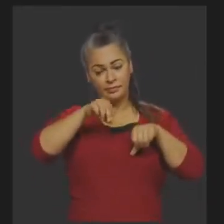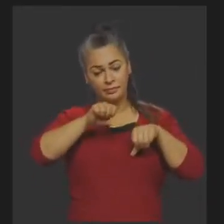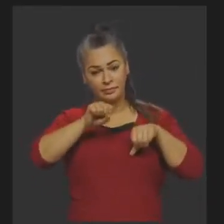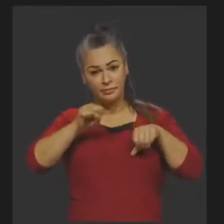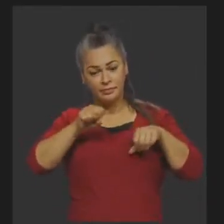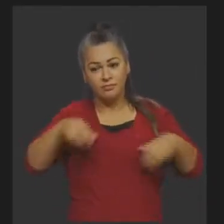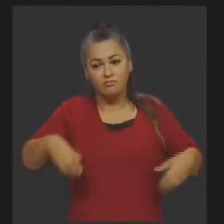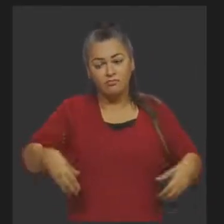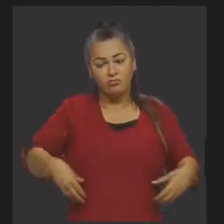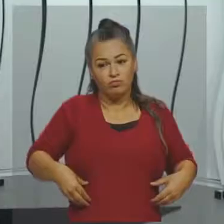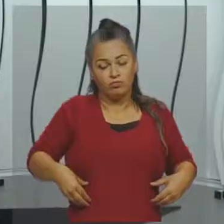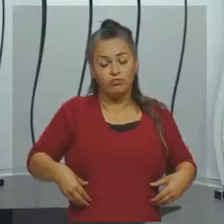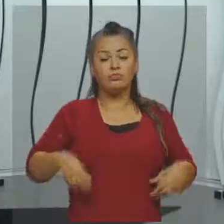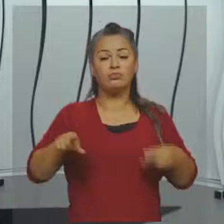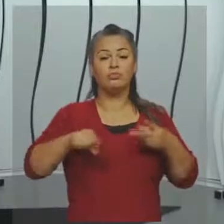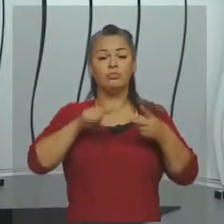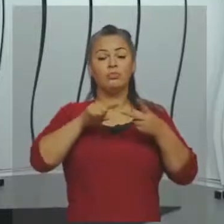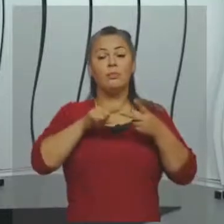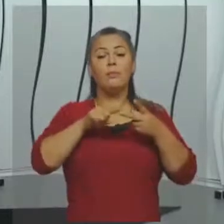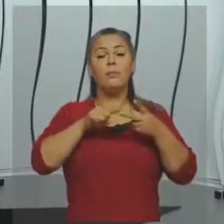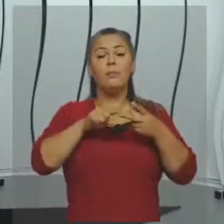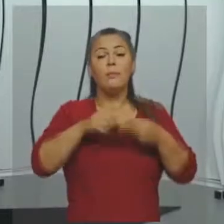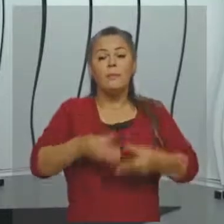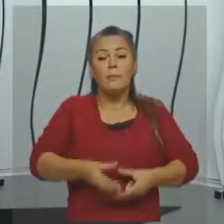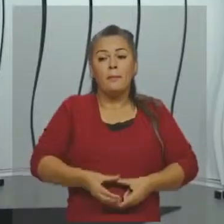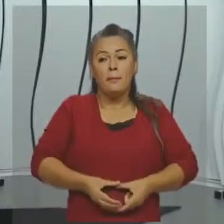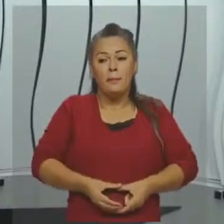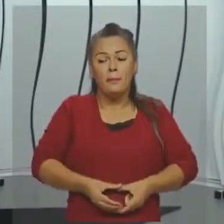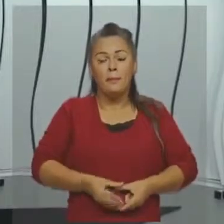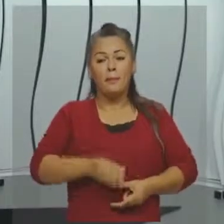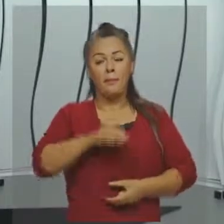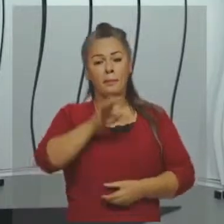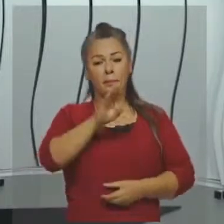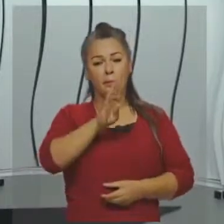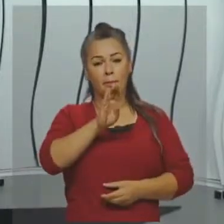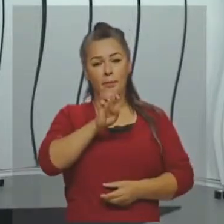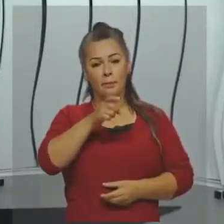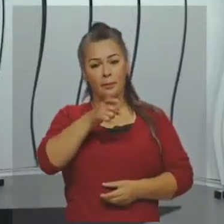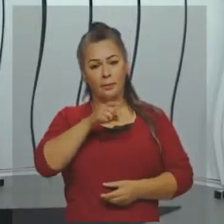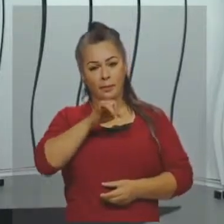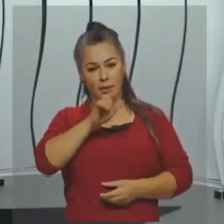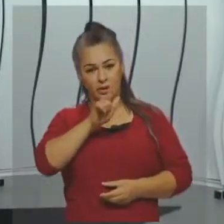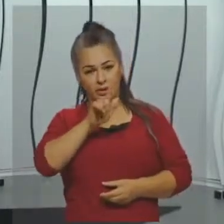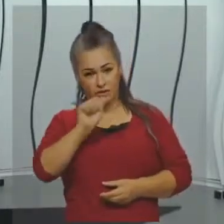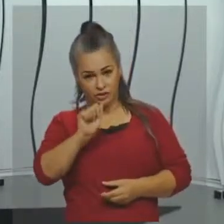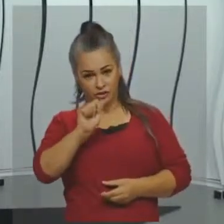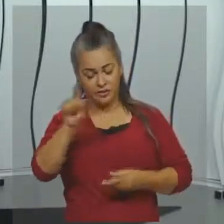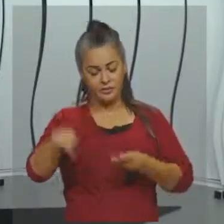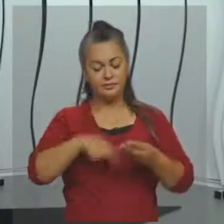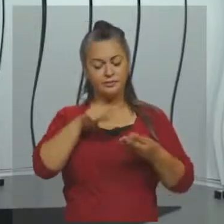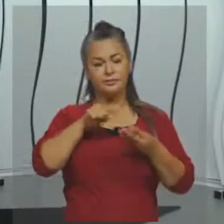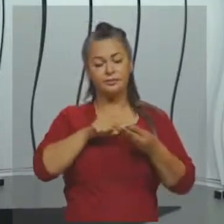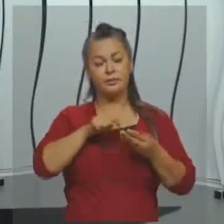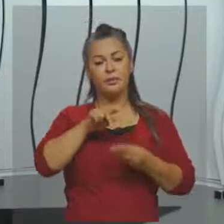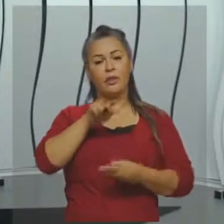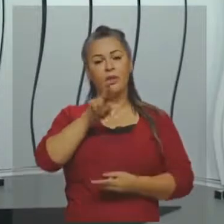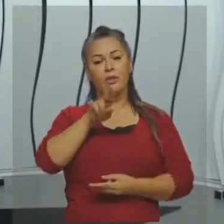bexiga e uma uretra. Então, basicamente, nós temos então 2 rins que são